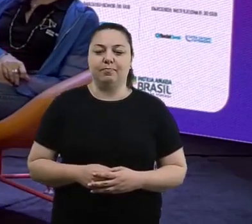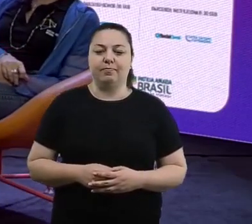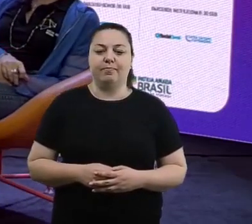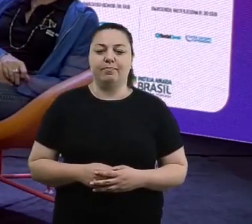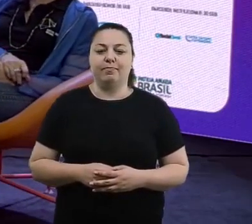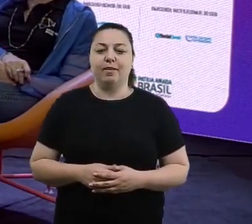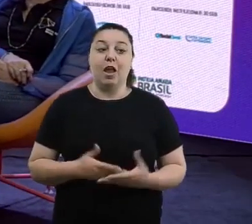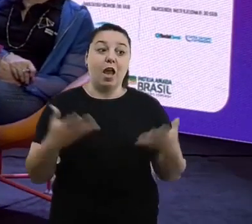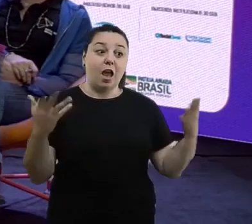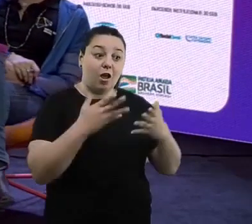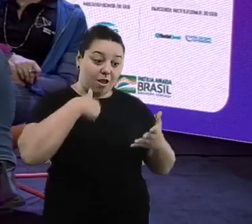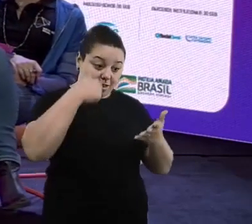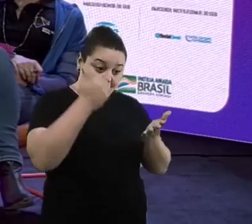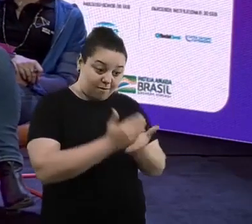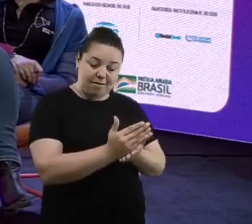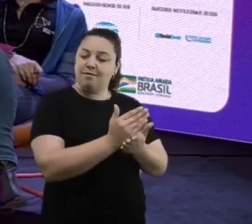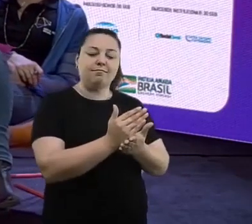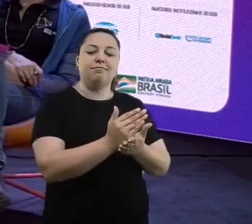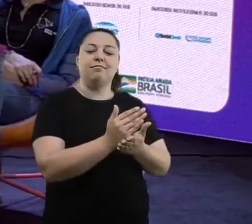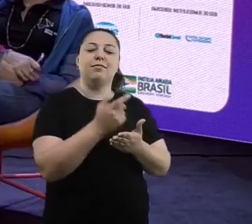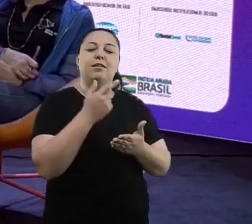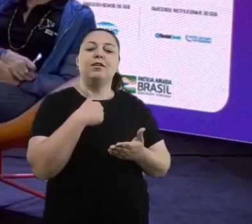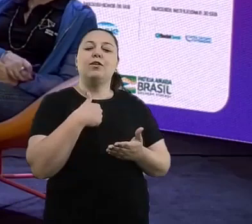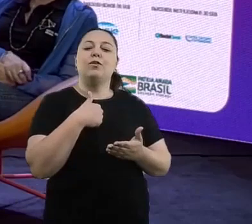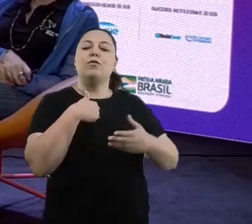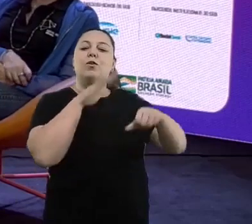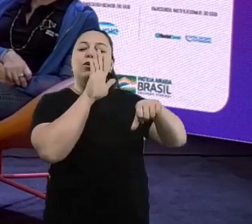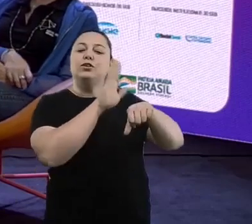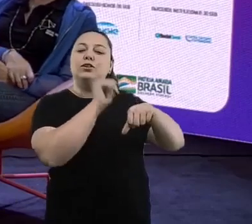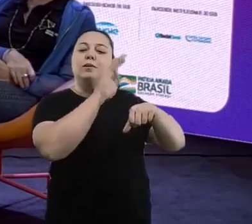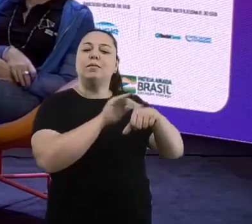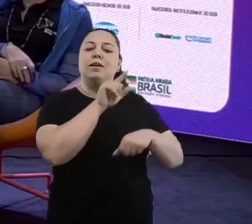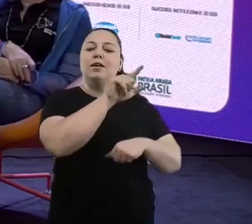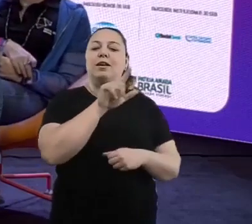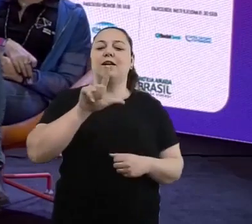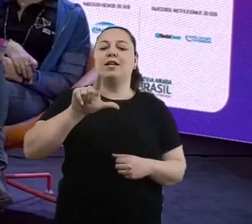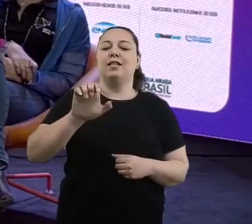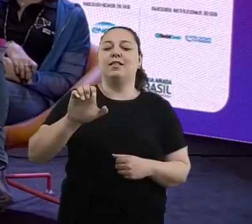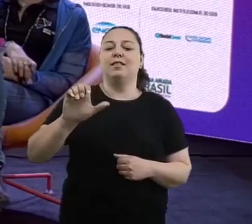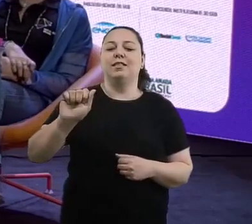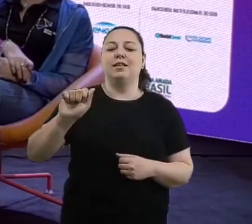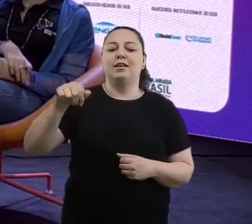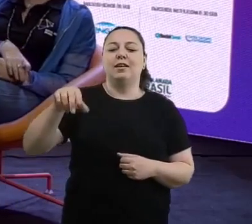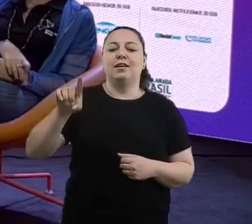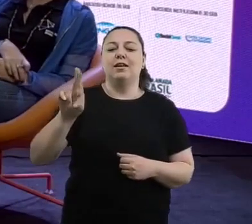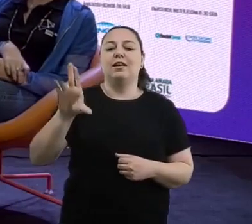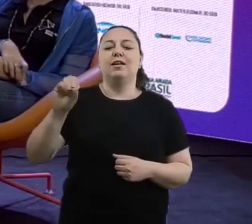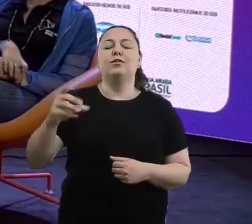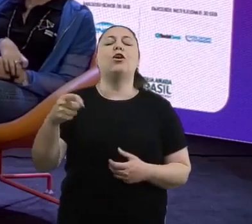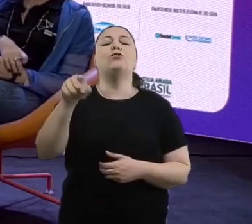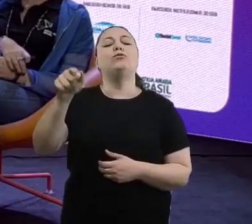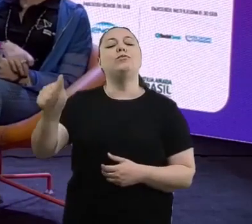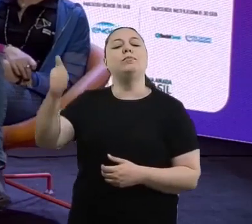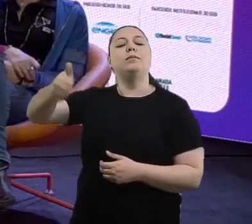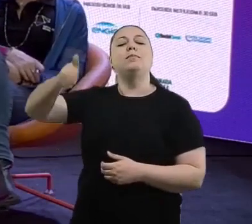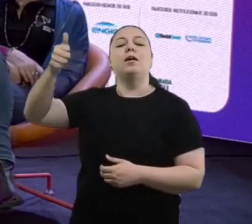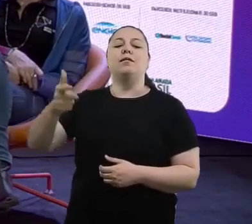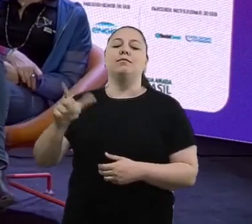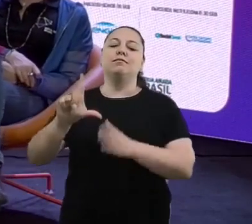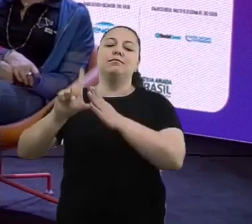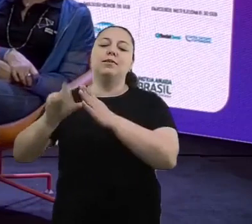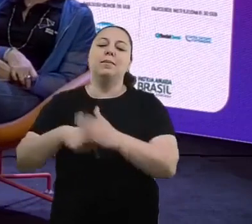aspecto. Então, o que a gente queria mitigar era exatamente isso, né? Diante de uma pandemia, que num contexto social tem criado